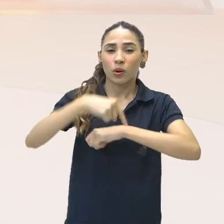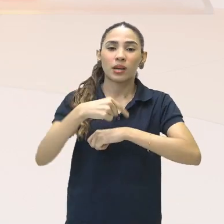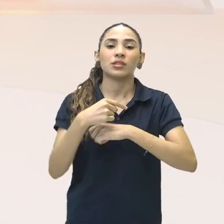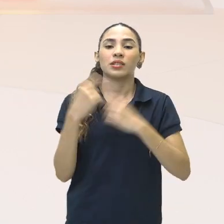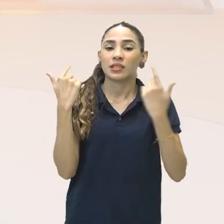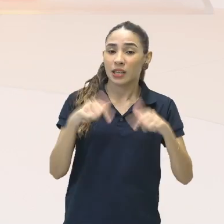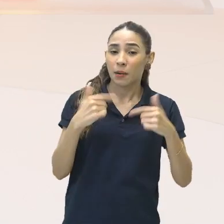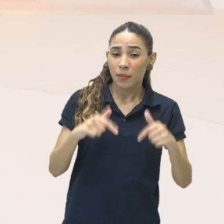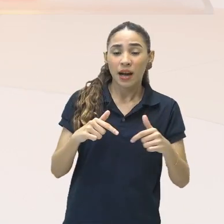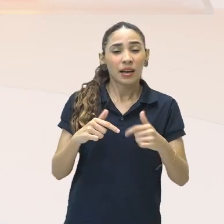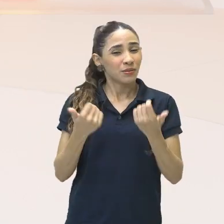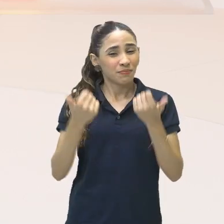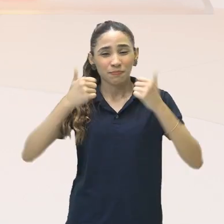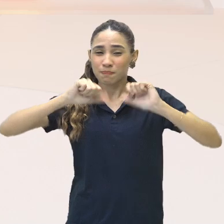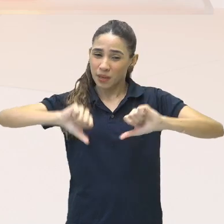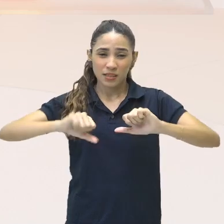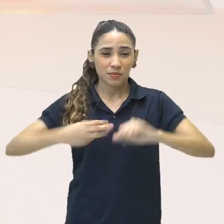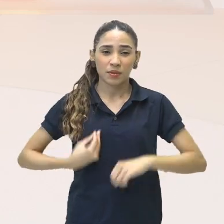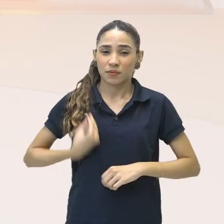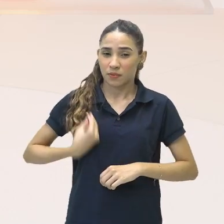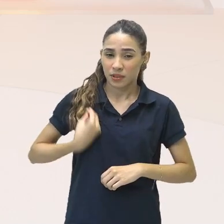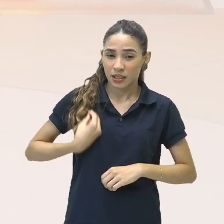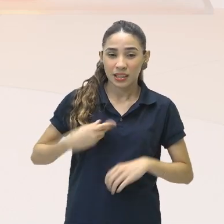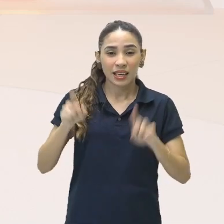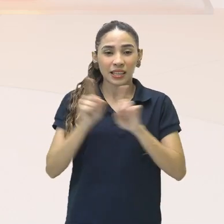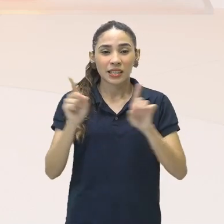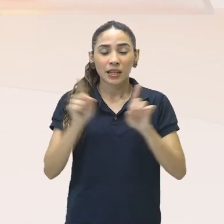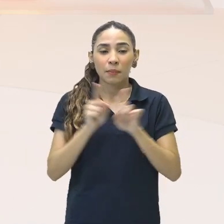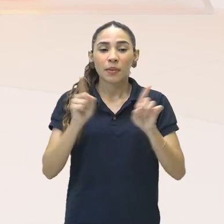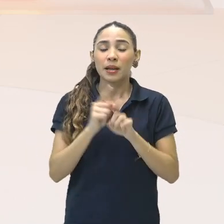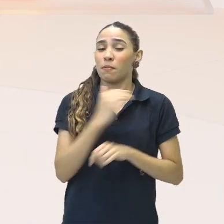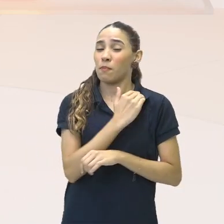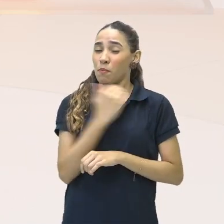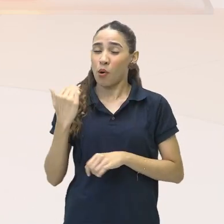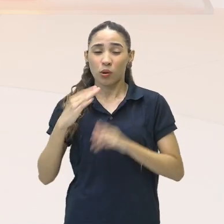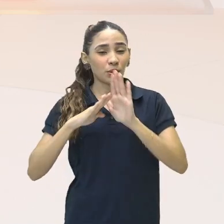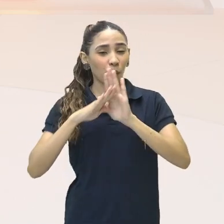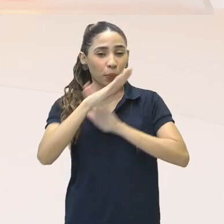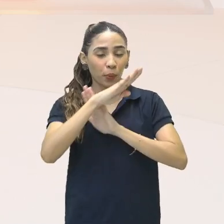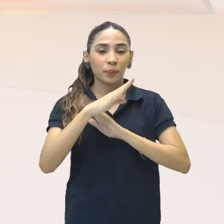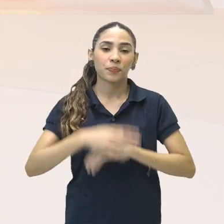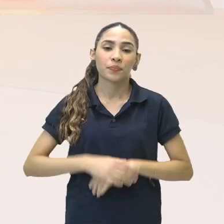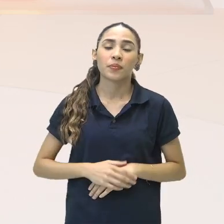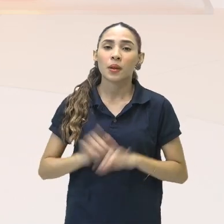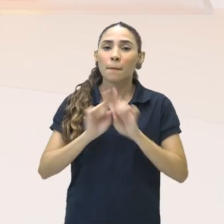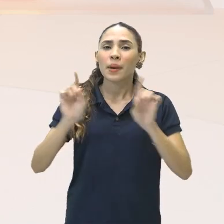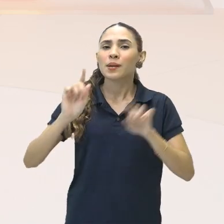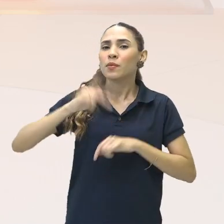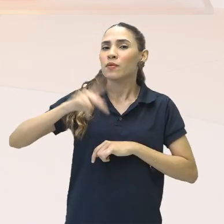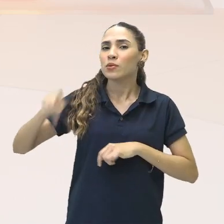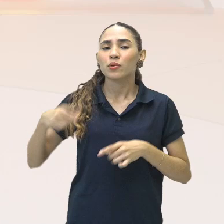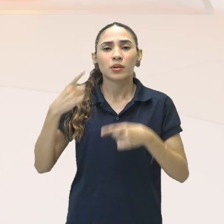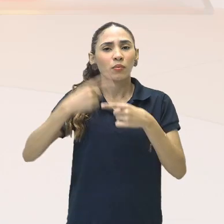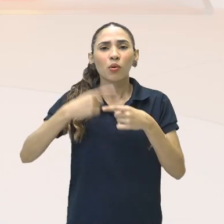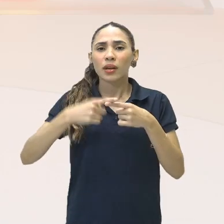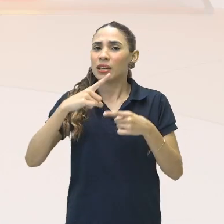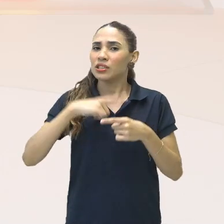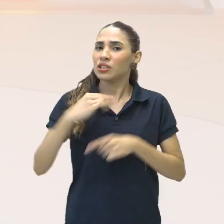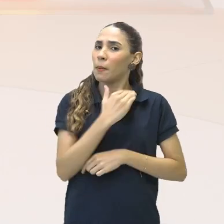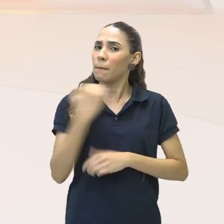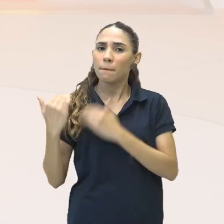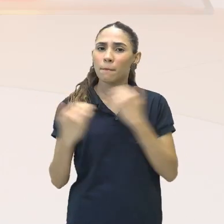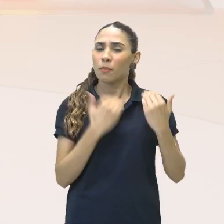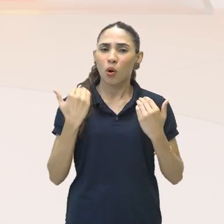trabalho, péssimas condições de vida e alta taxa de mortalidade. Mas, professora, por que havia essa alta taxa